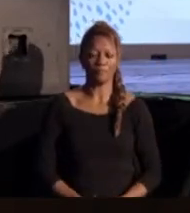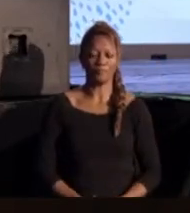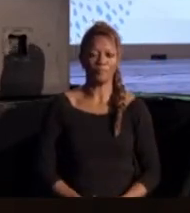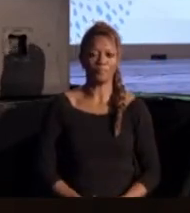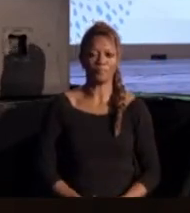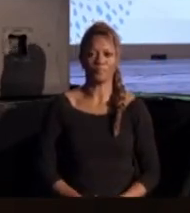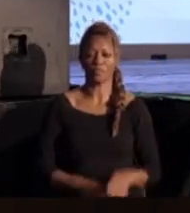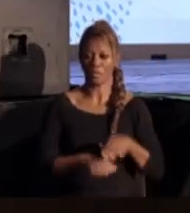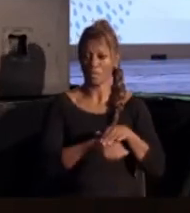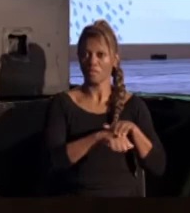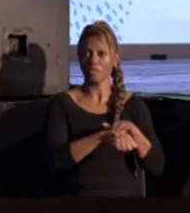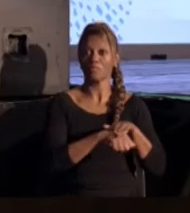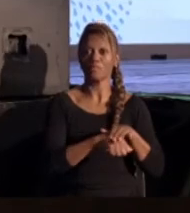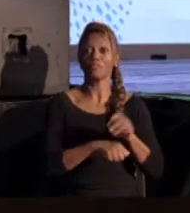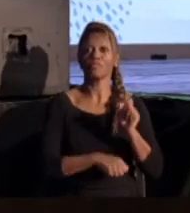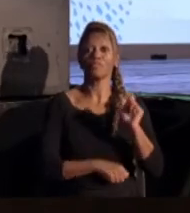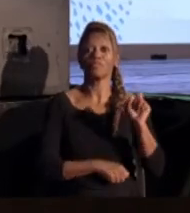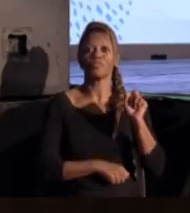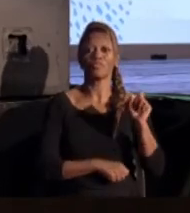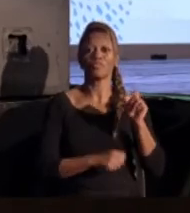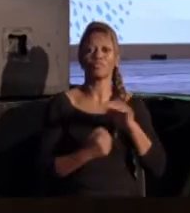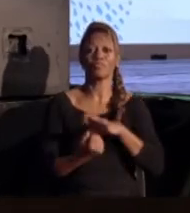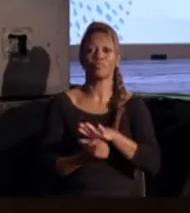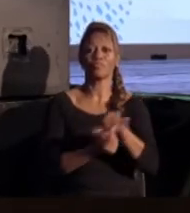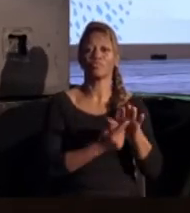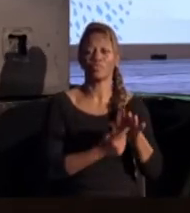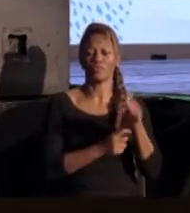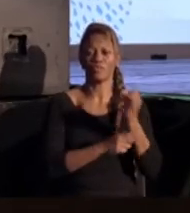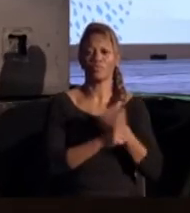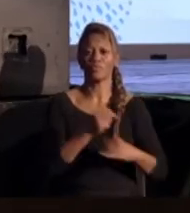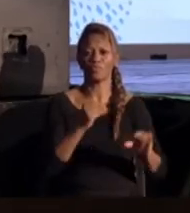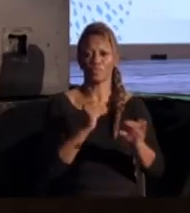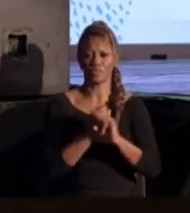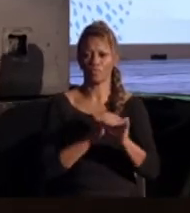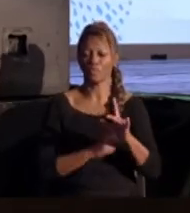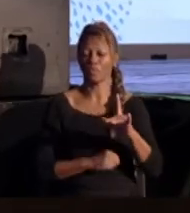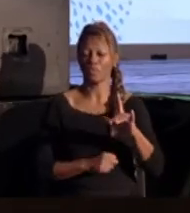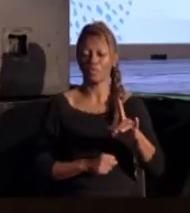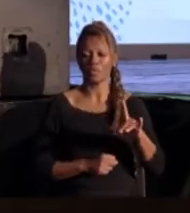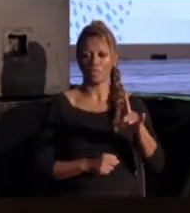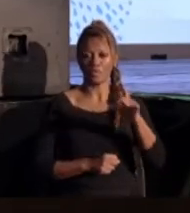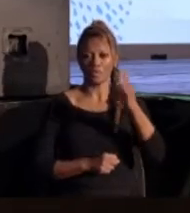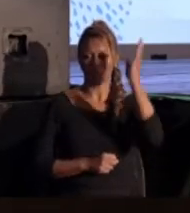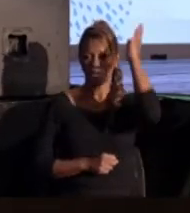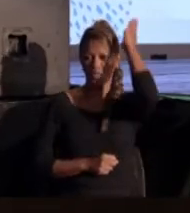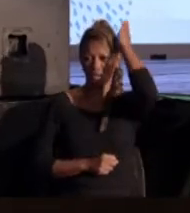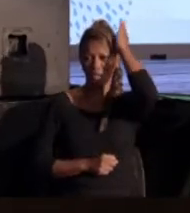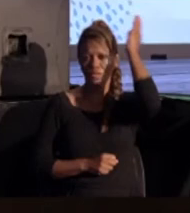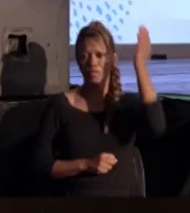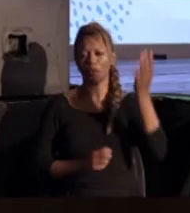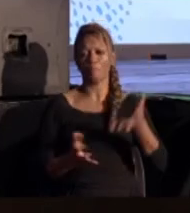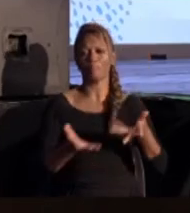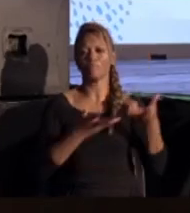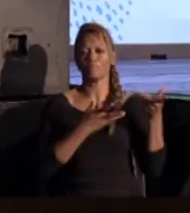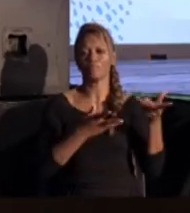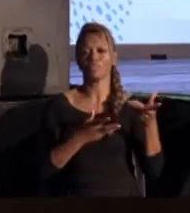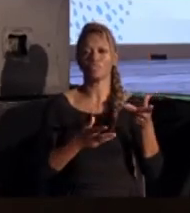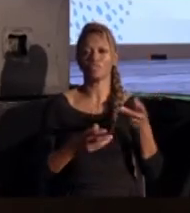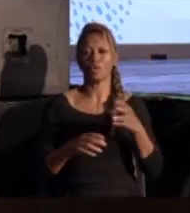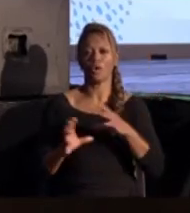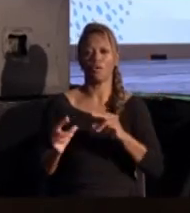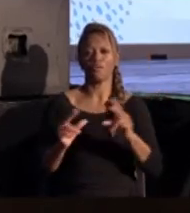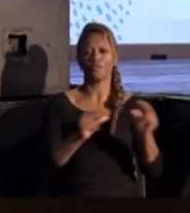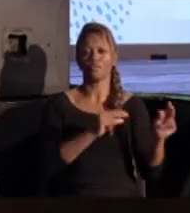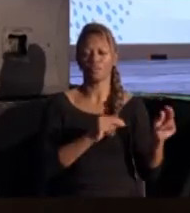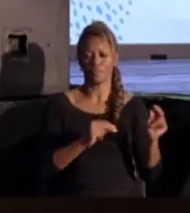E essa conversa está sendo transmitida pelo YouTube da unidade e contaremos também com a participação de comentários